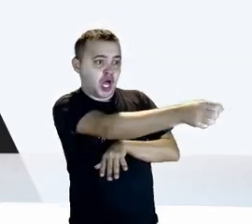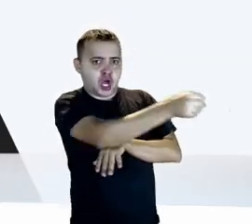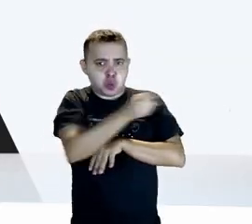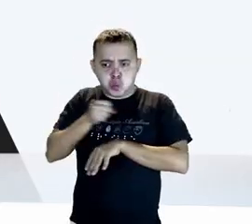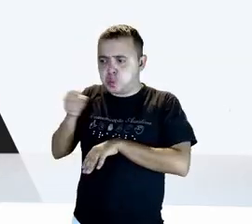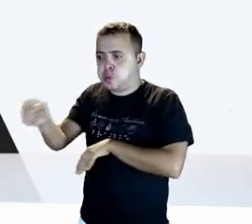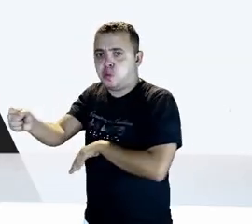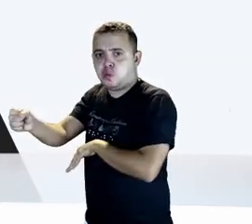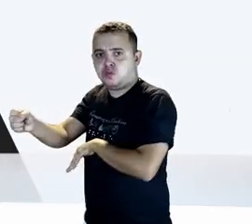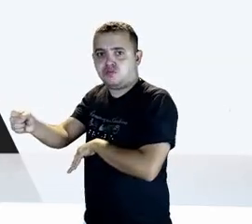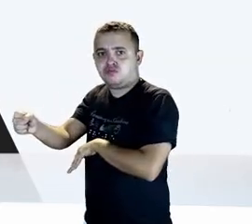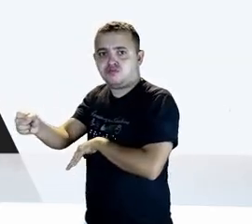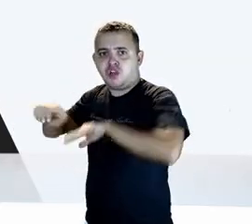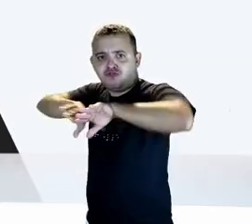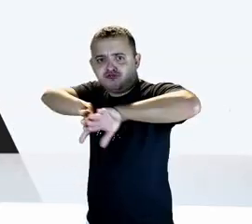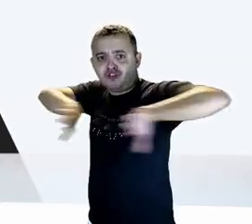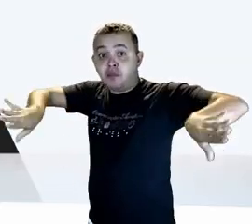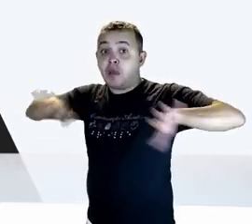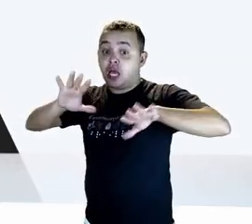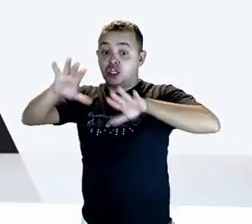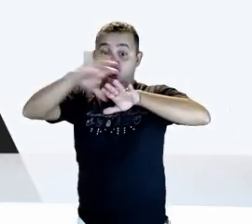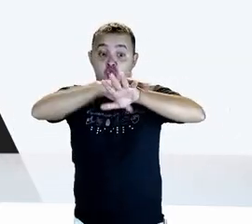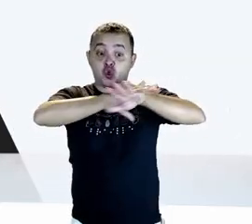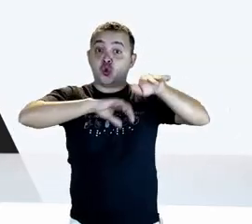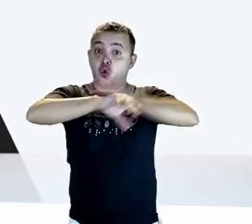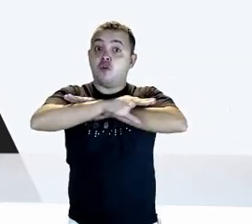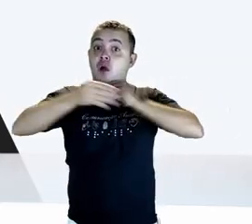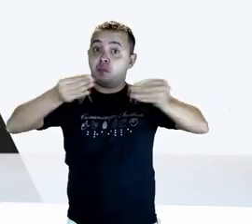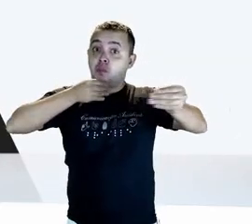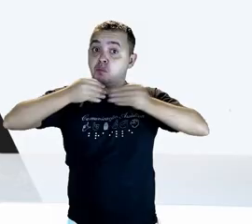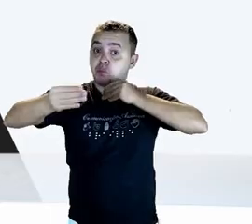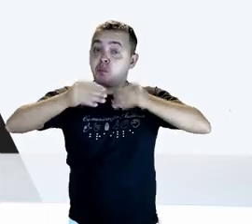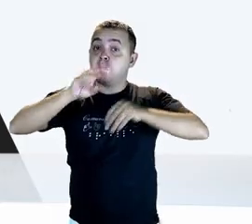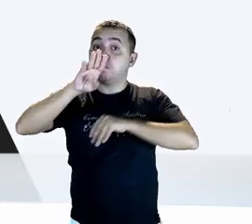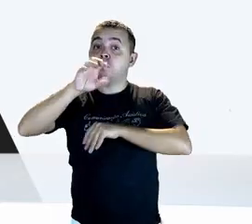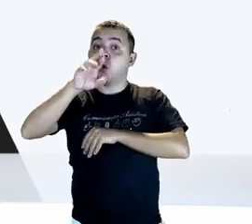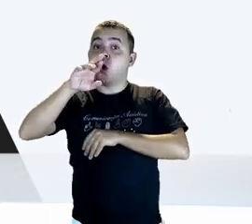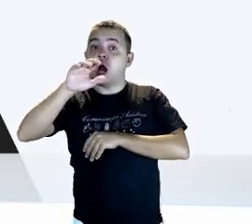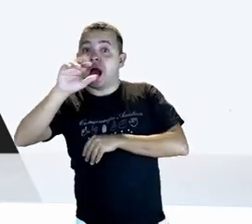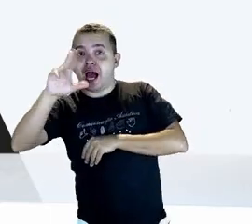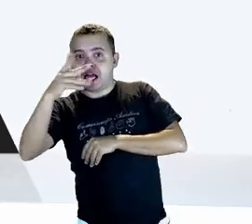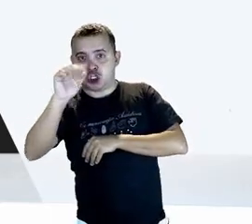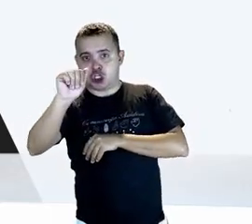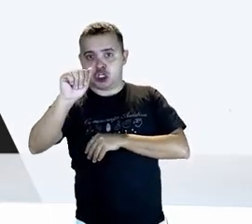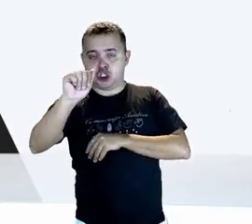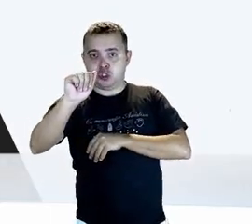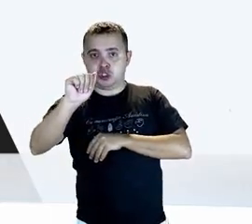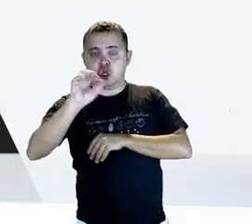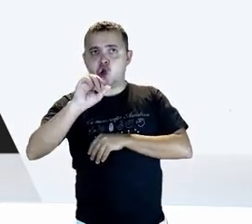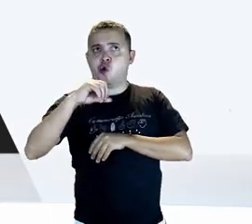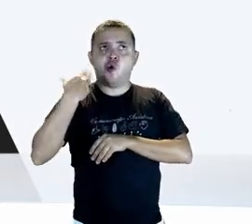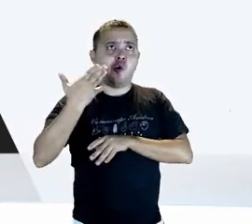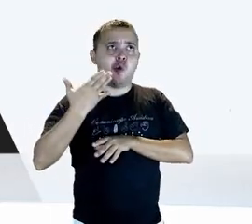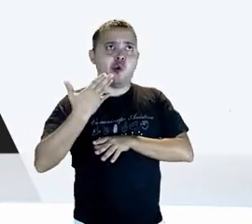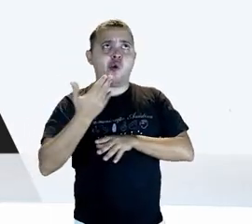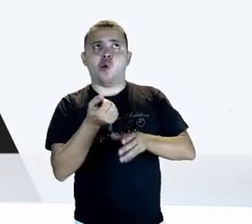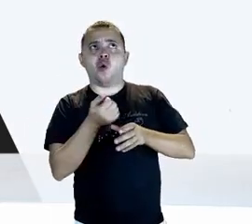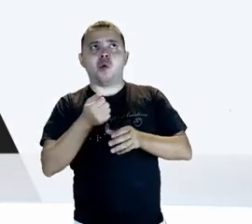contato elétrico com luvas de borracha e luvas de cobertura ou